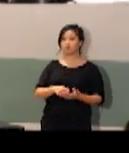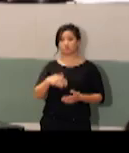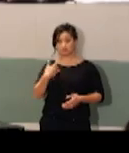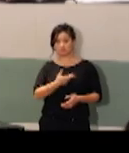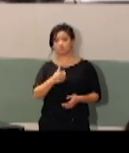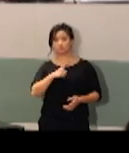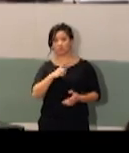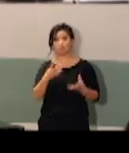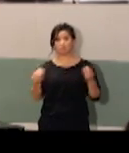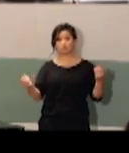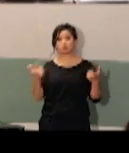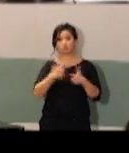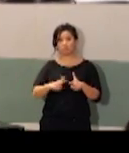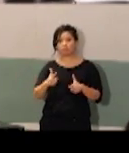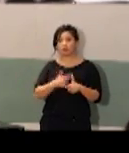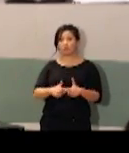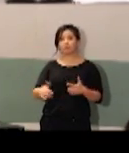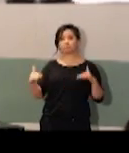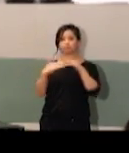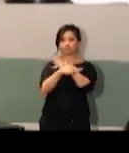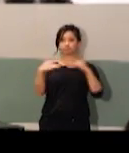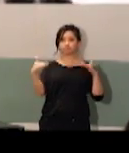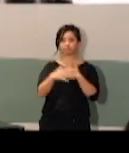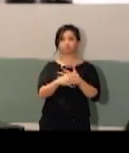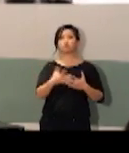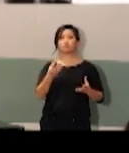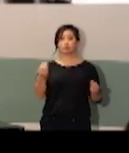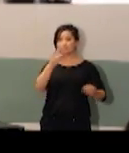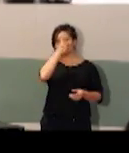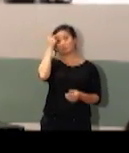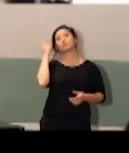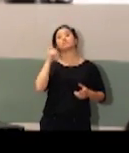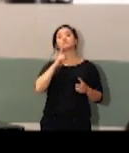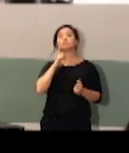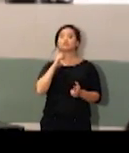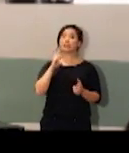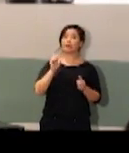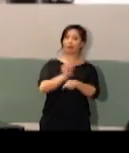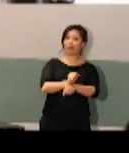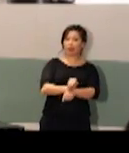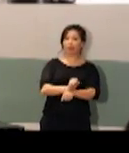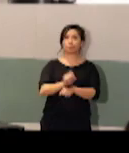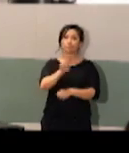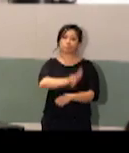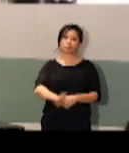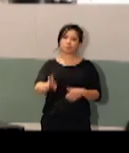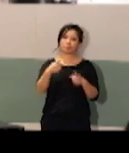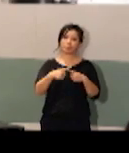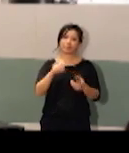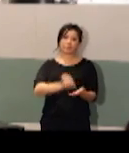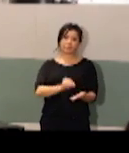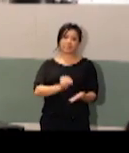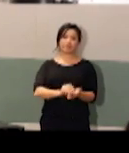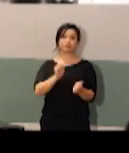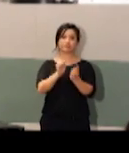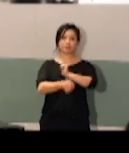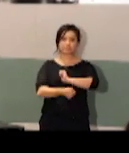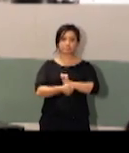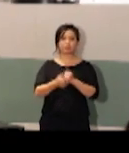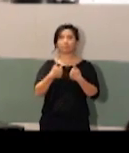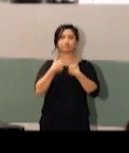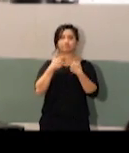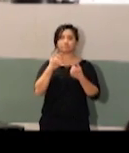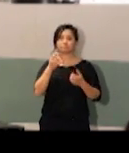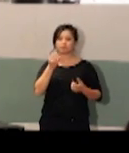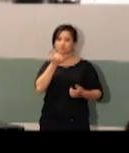da população usa o carro em função de não termos um transporte coletivo de boa qualidade. É fundamental investir num transporte coletivo de